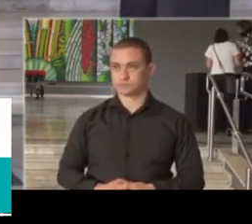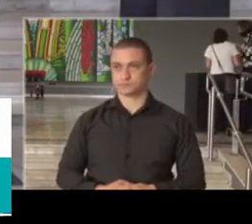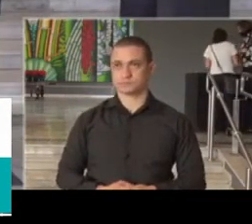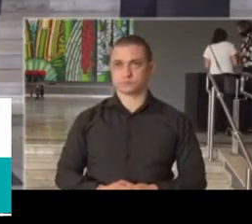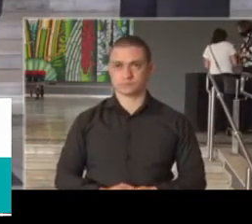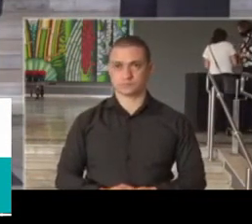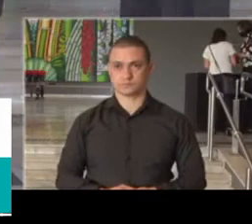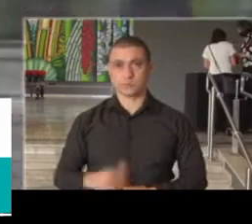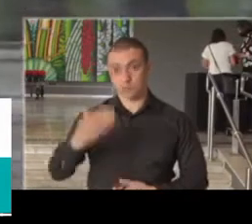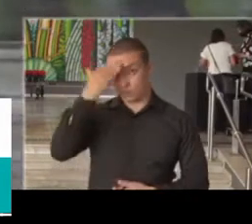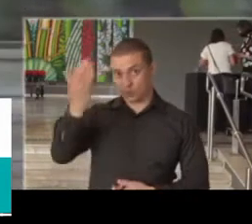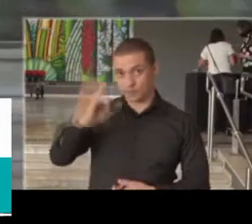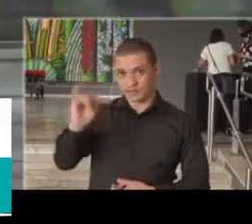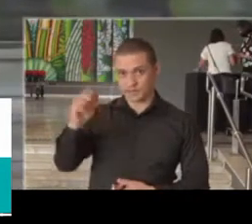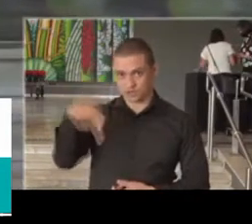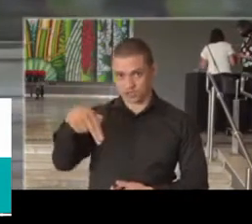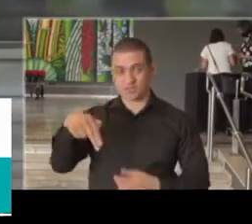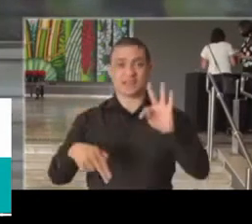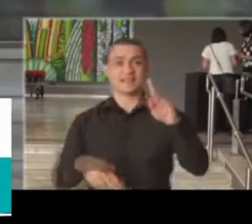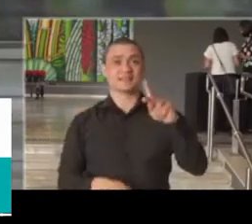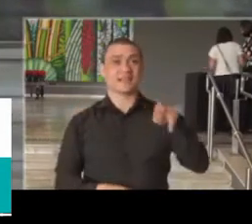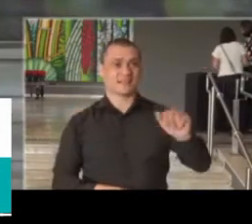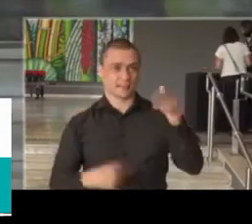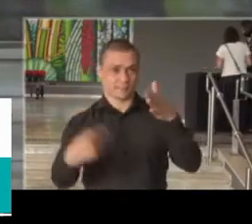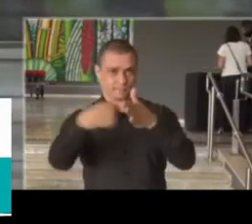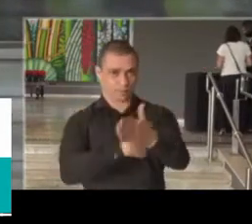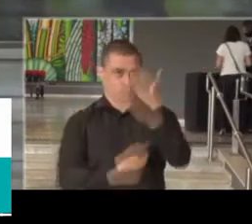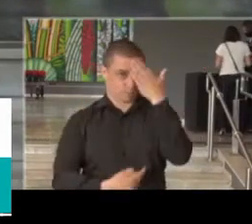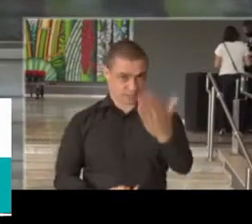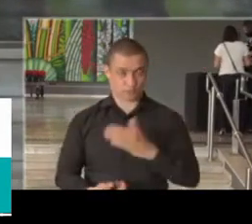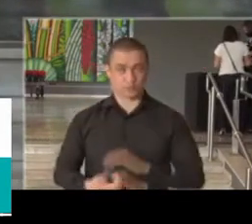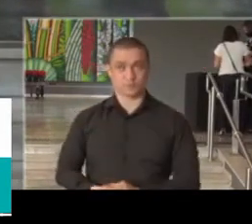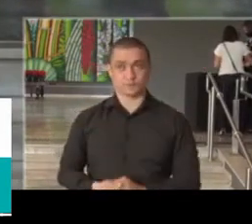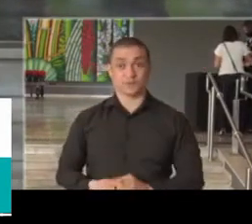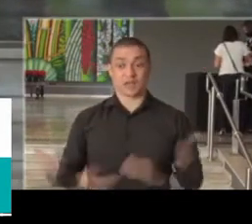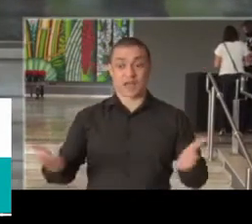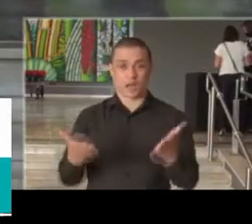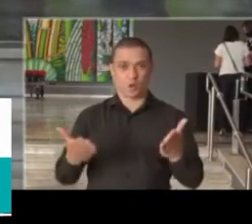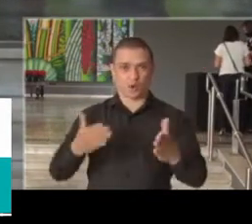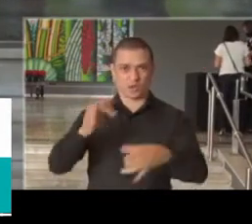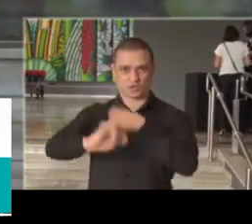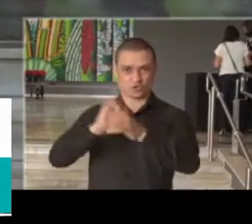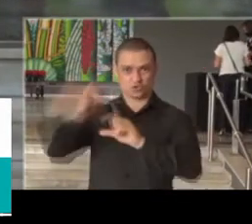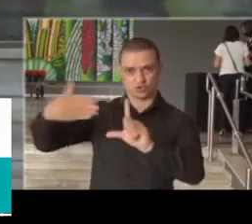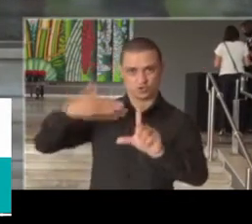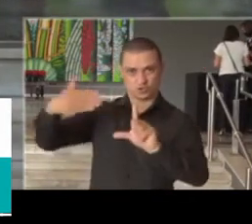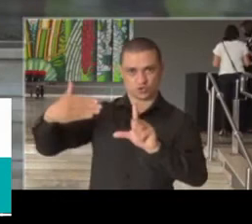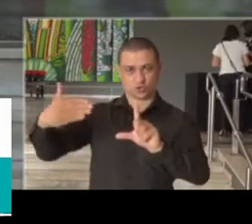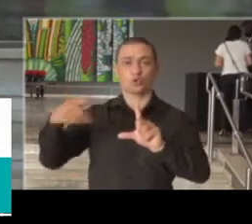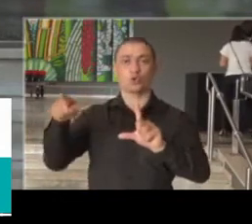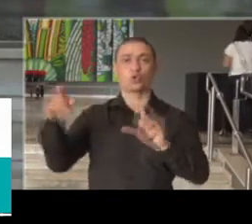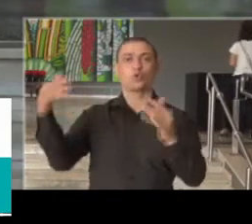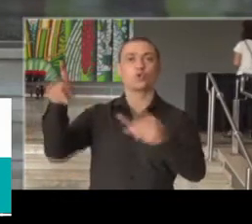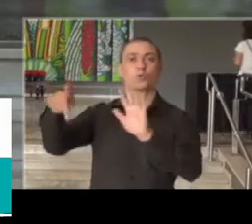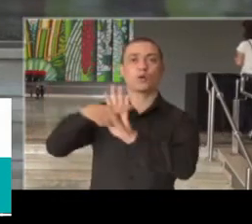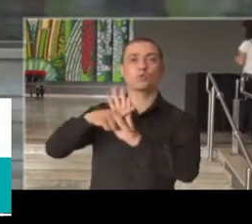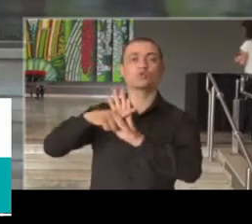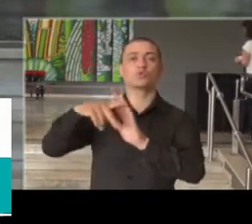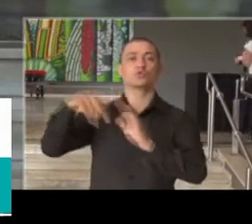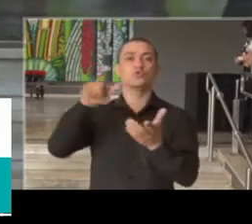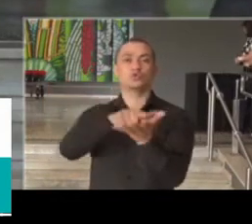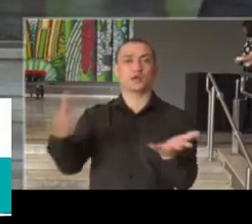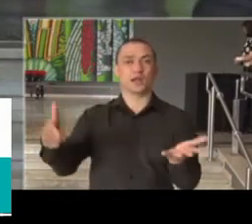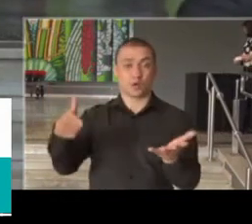Obrigado, Jean. Tainá, muito obrigado pela sua pergunta. Vamos agora online com o correspondente do jornal argentino La